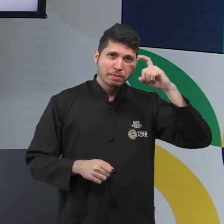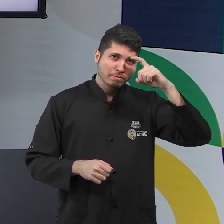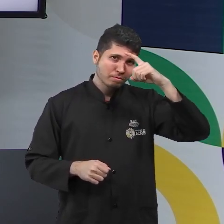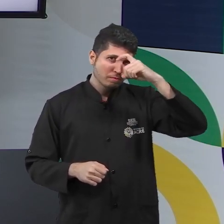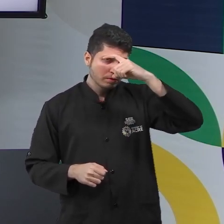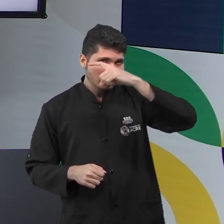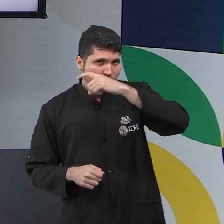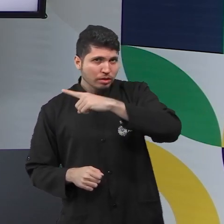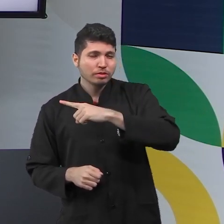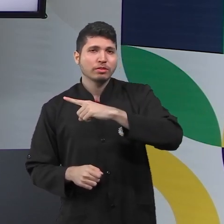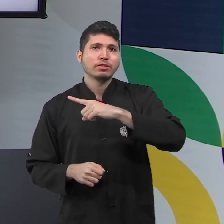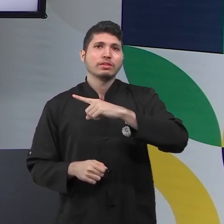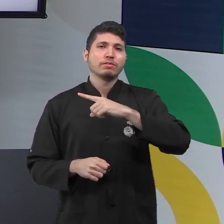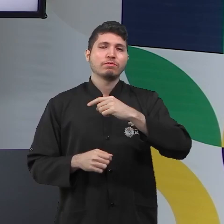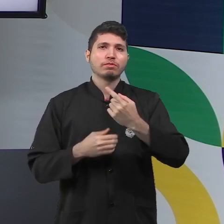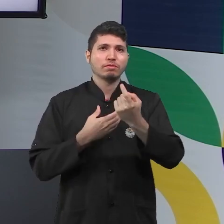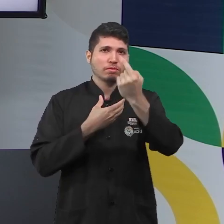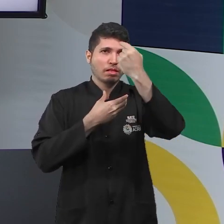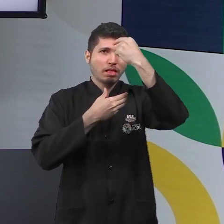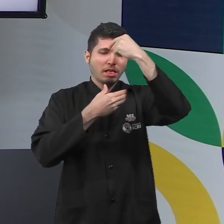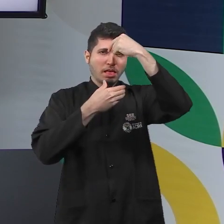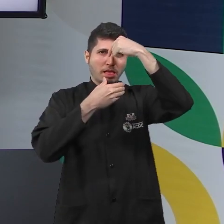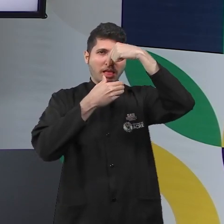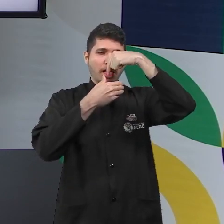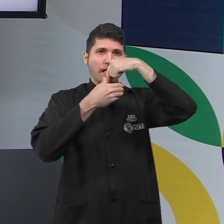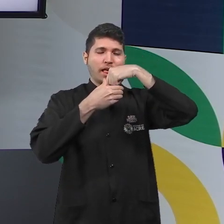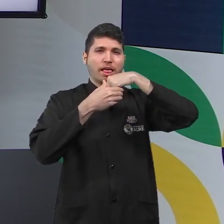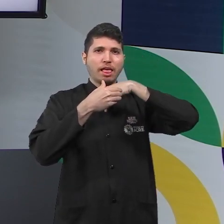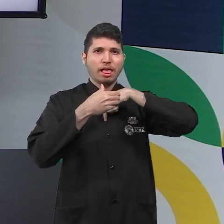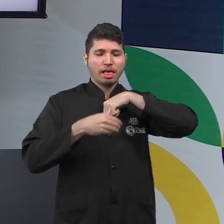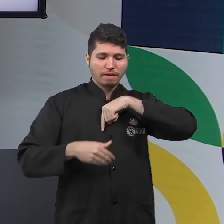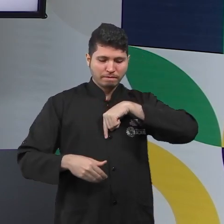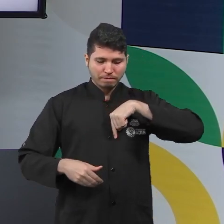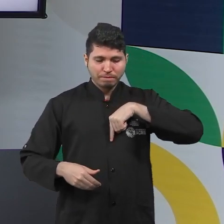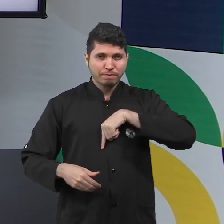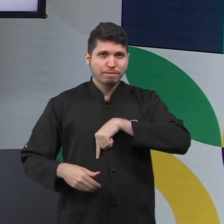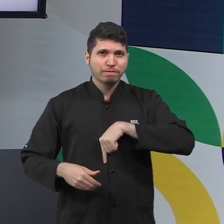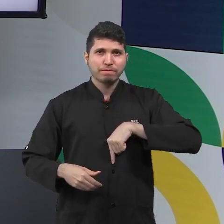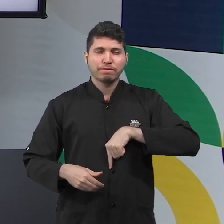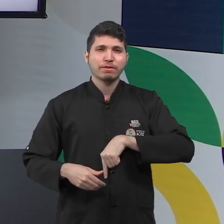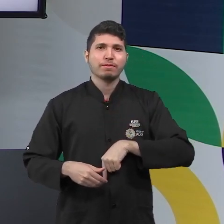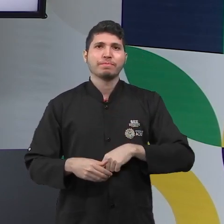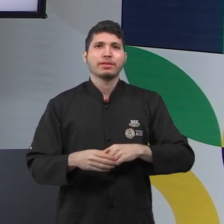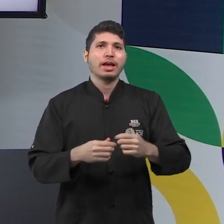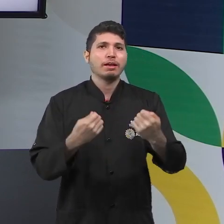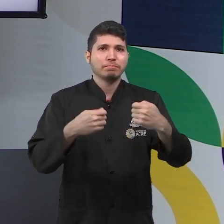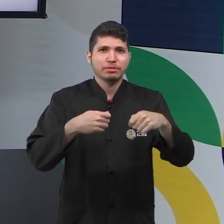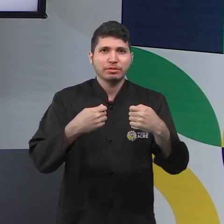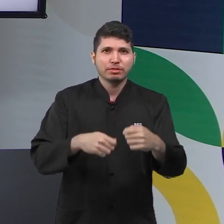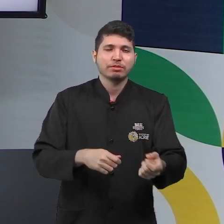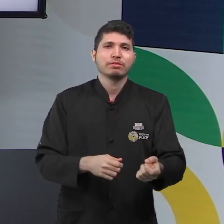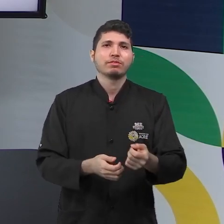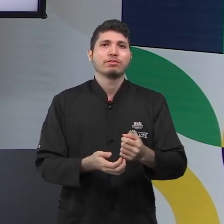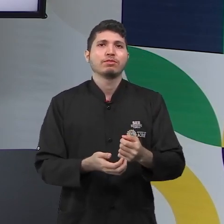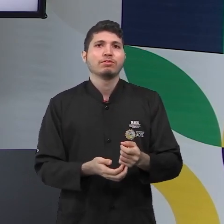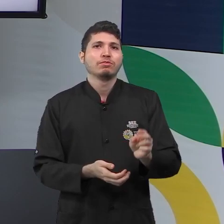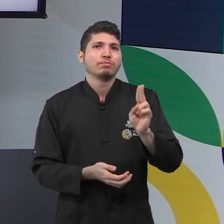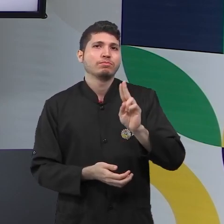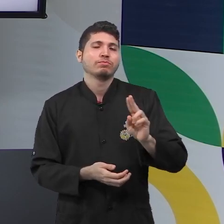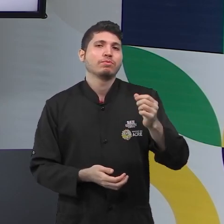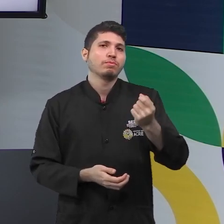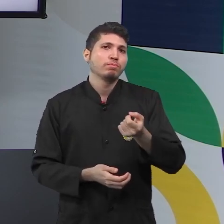dificultada. Então, por isso, tem muitas pessoas ali que têm esse problema e acabam tomando um medicamento, que é a lactase, que vai